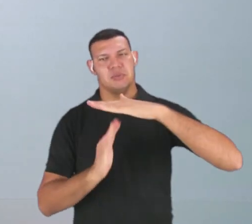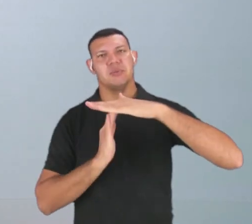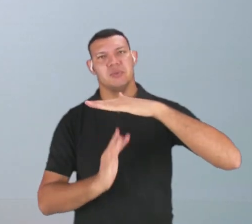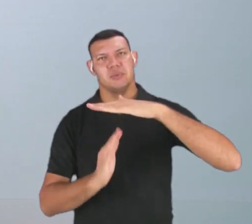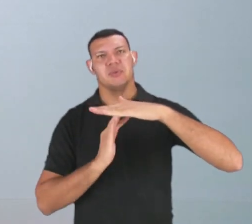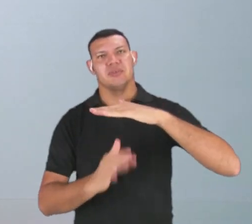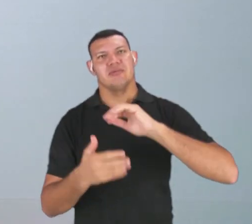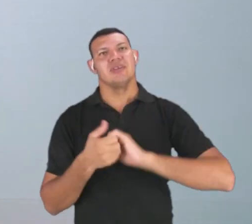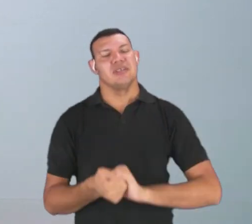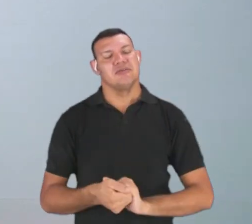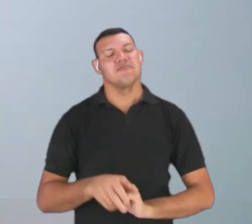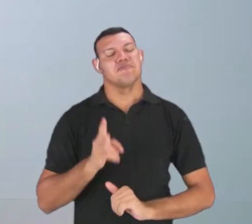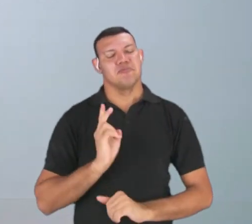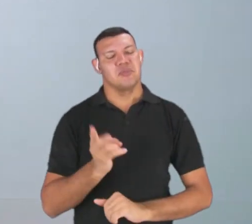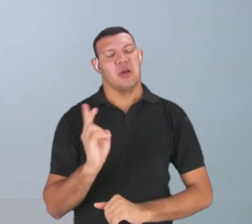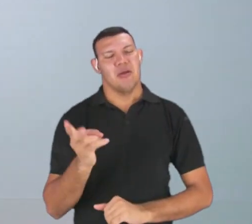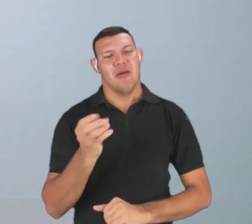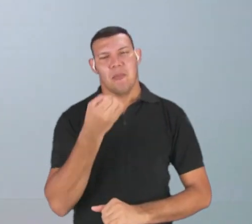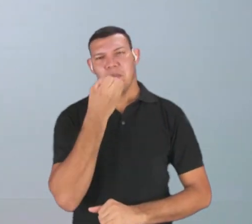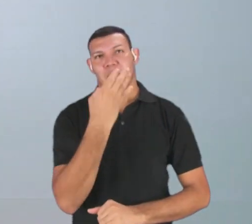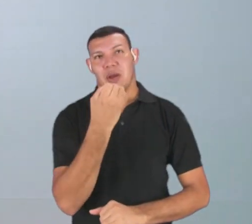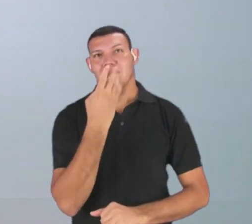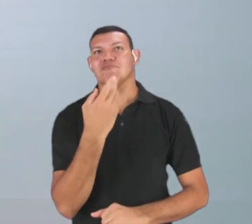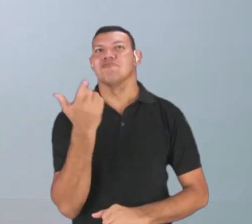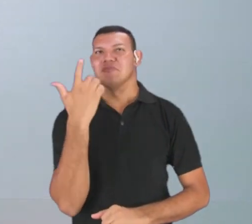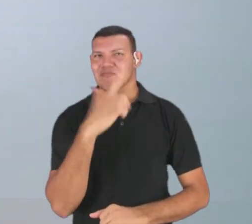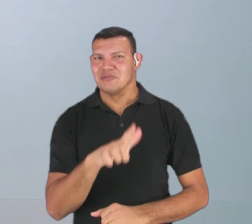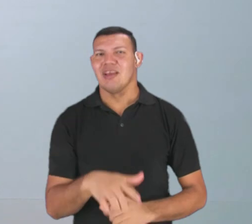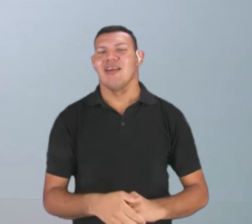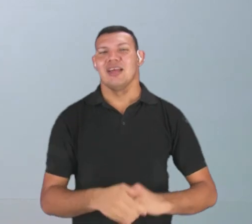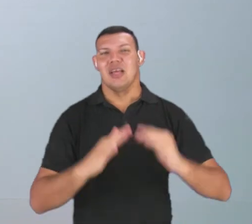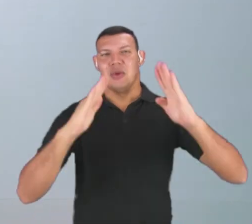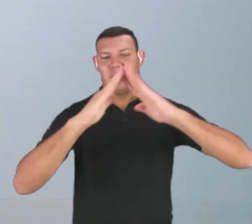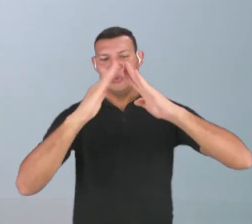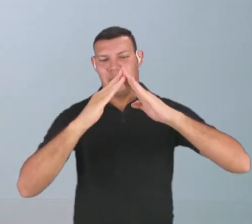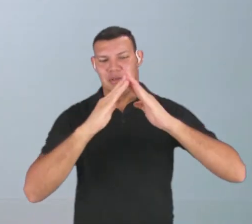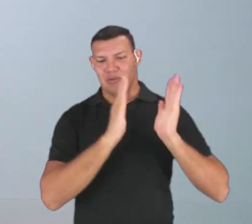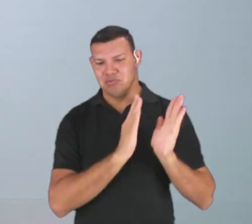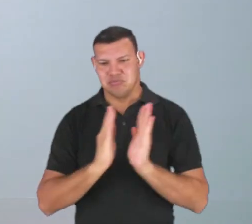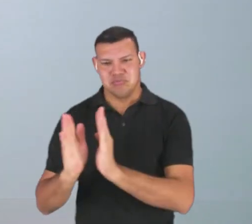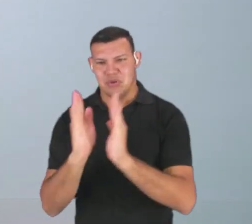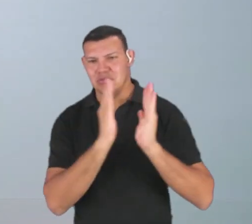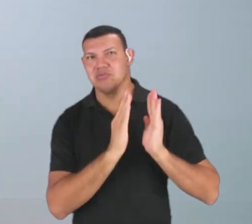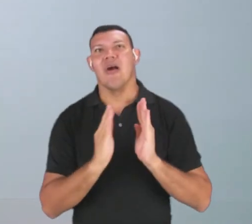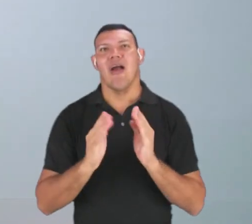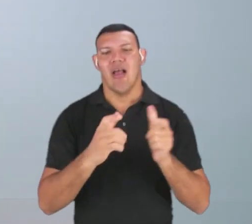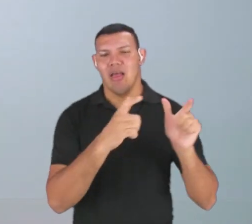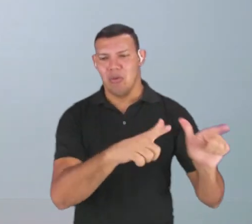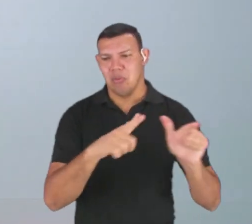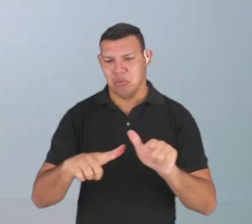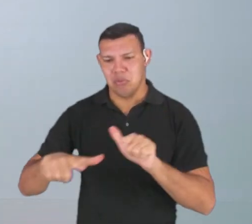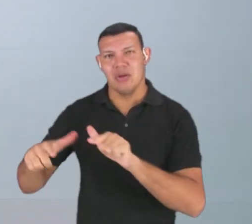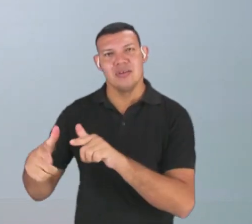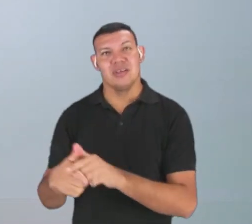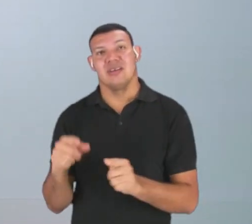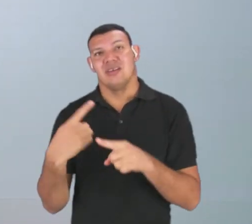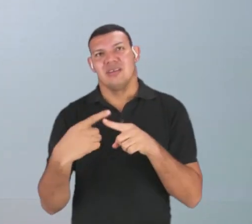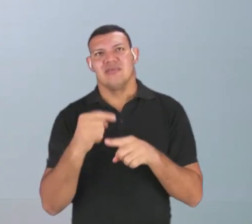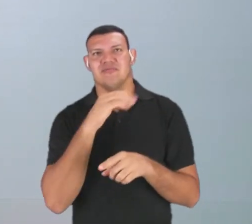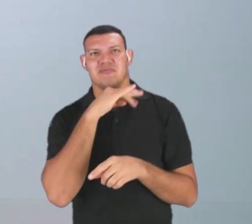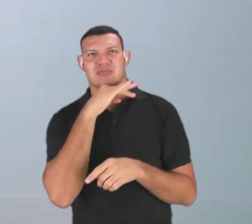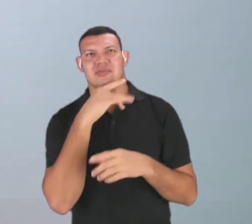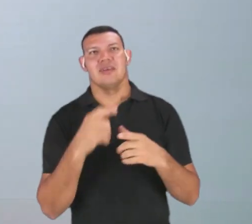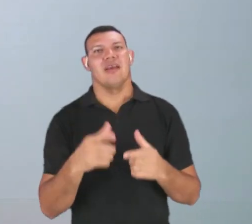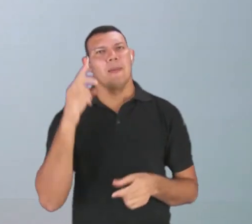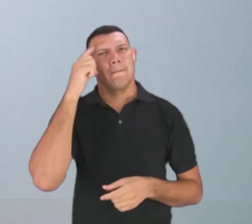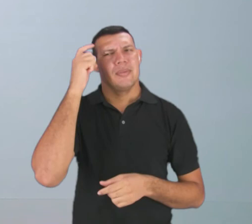conseguem se dar muito bem nisso, que conseguem até mobiliar sua casa com esses resíduos que para eles não tem importância. Já pensou no